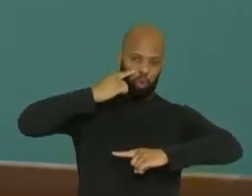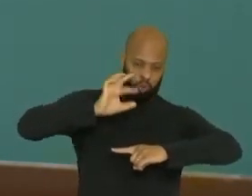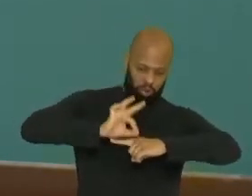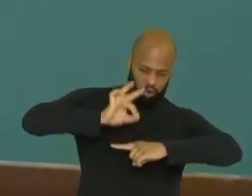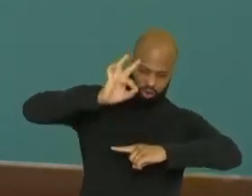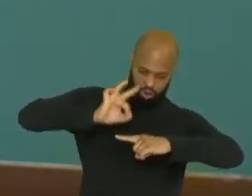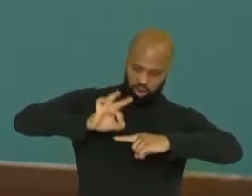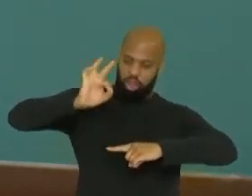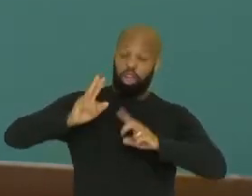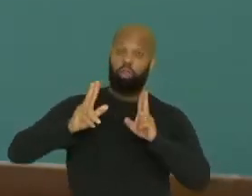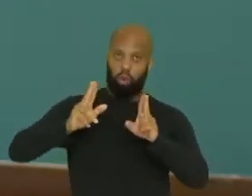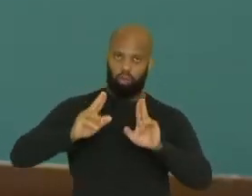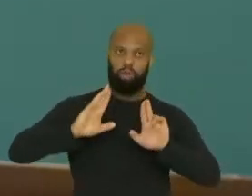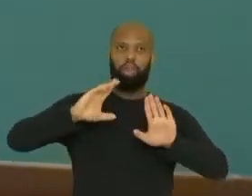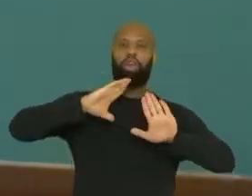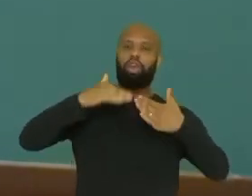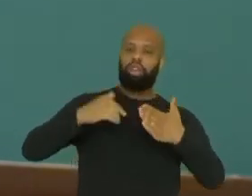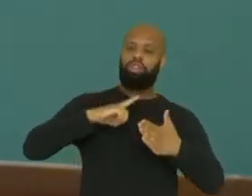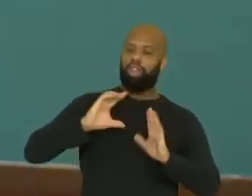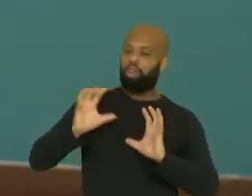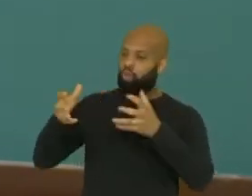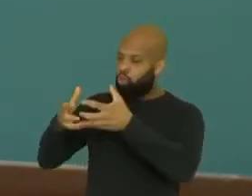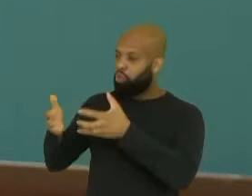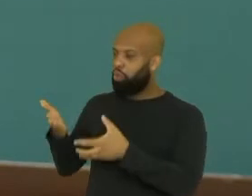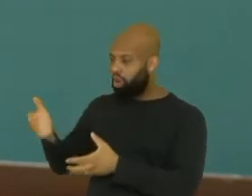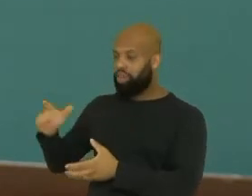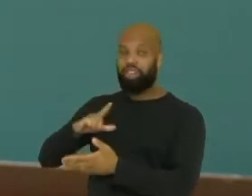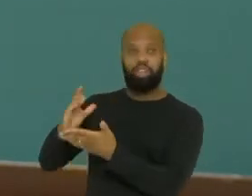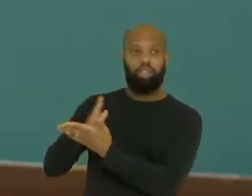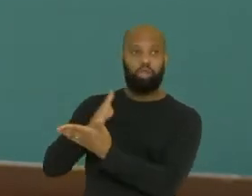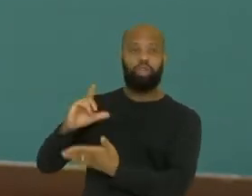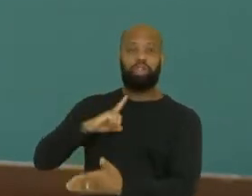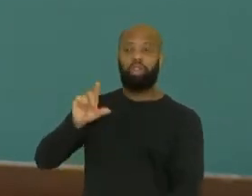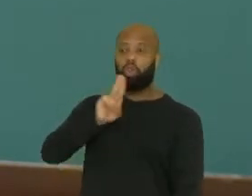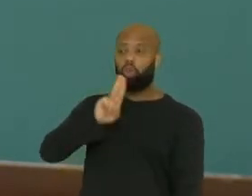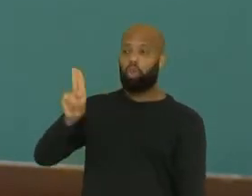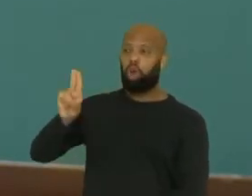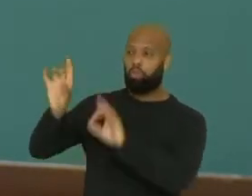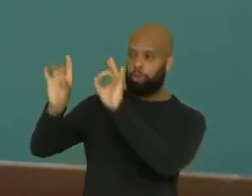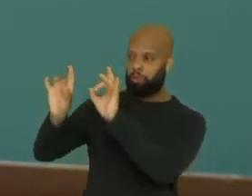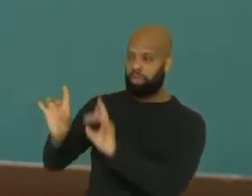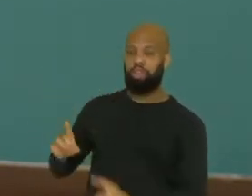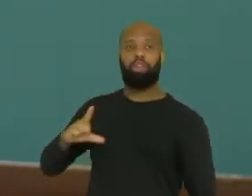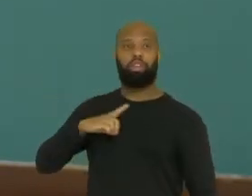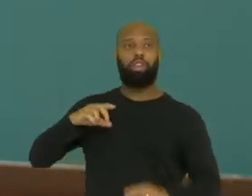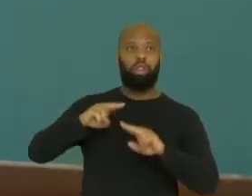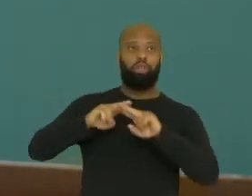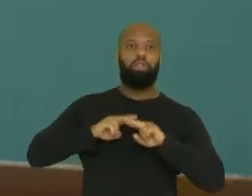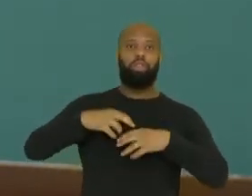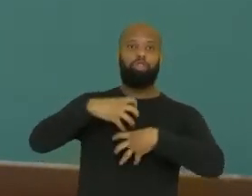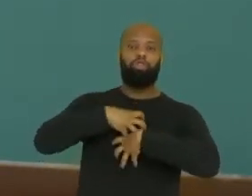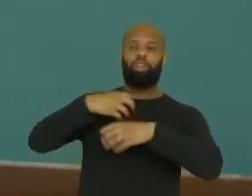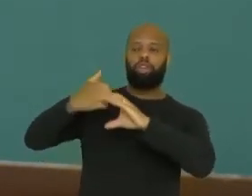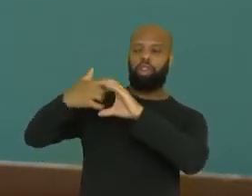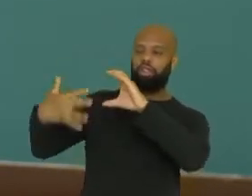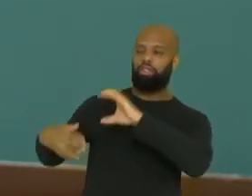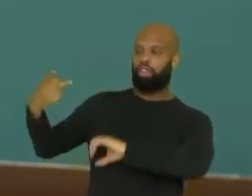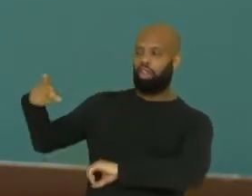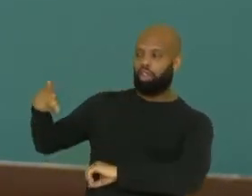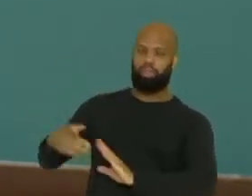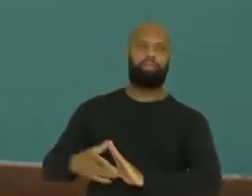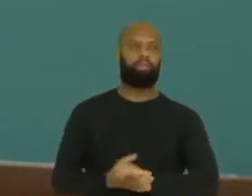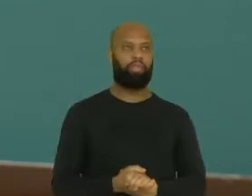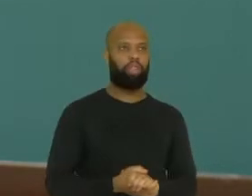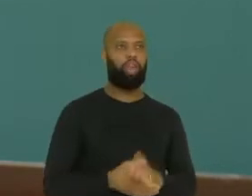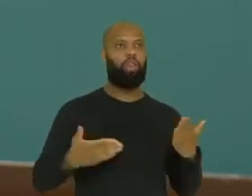Paralelos dentre os paralelogramos nós temos alguns que recebem nomes especiais por causa das suas características